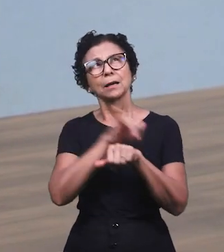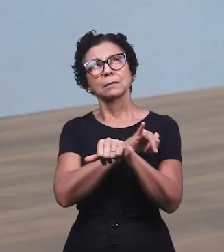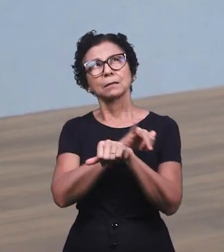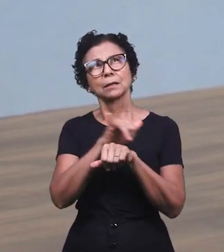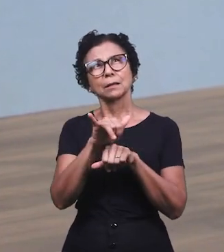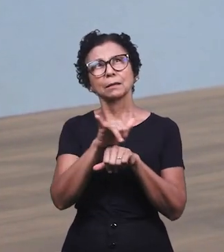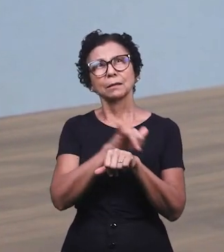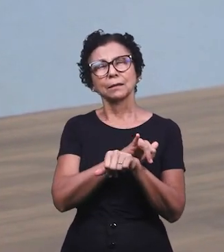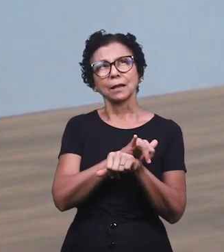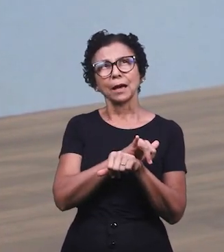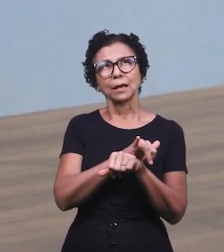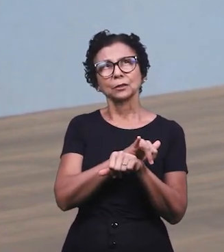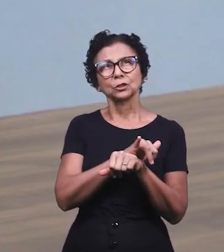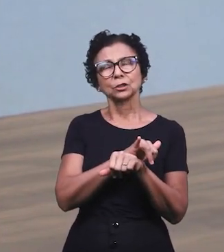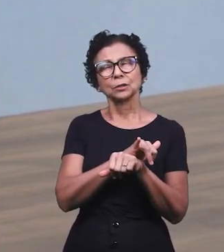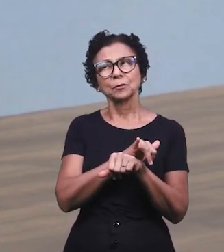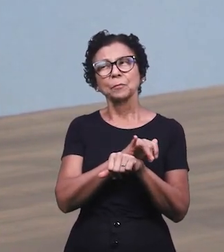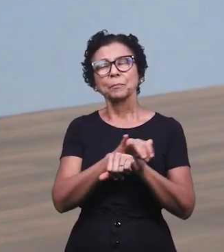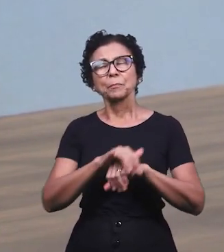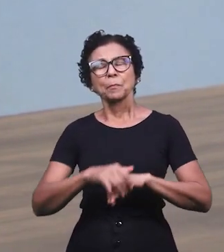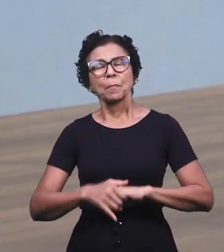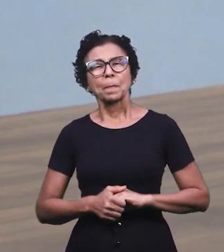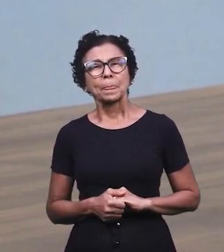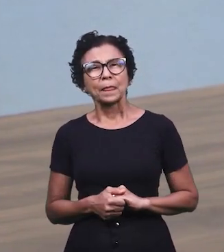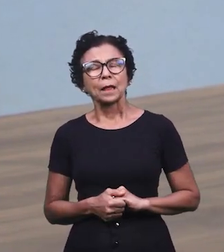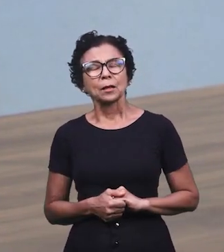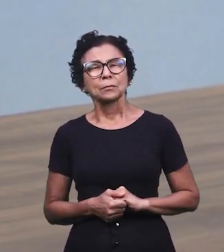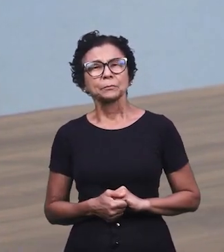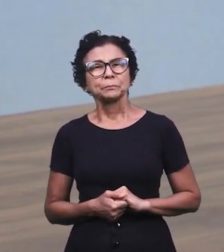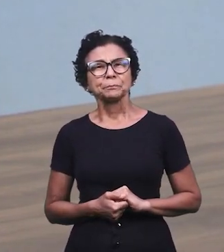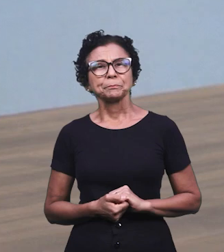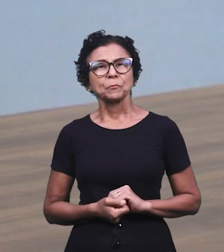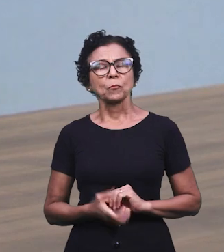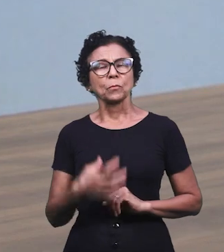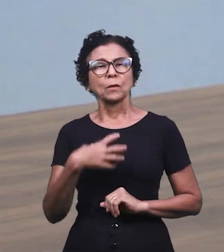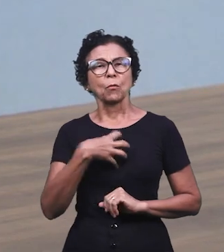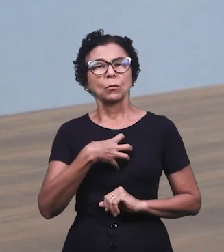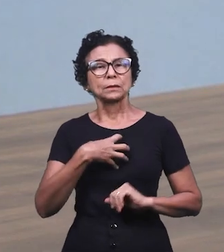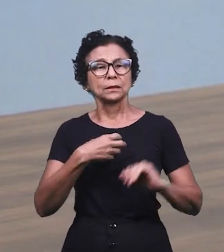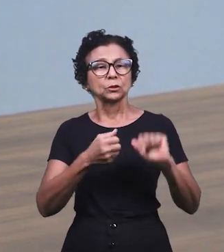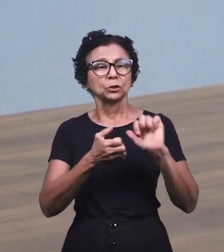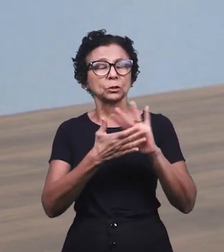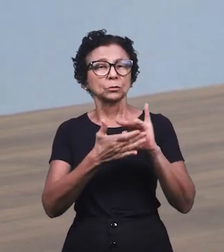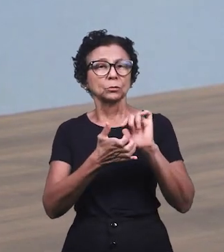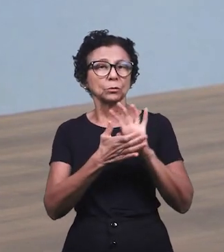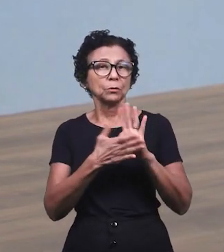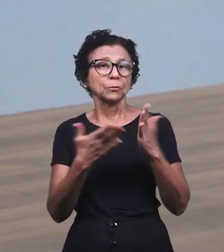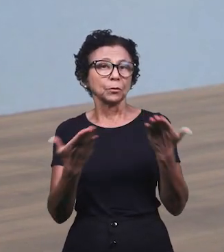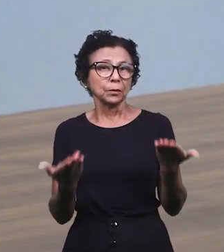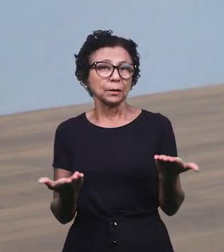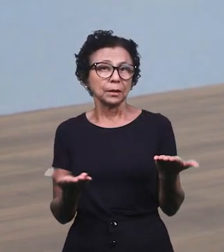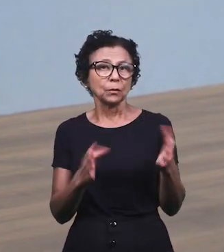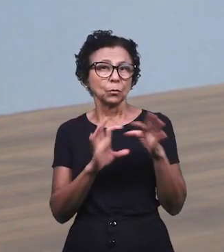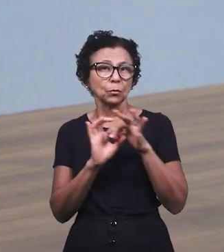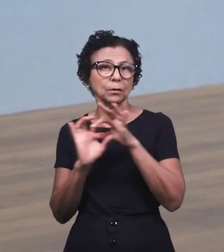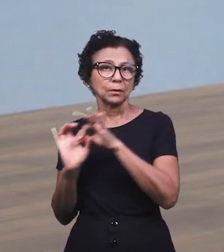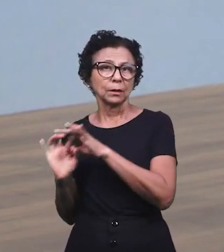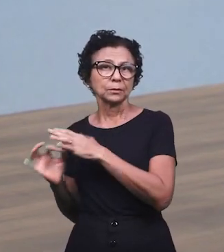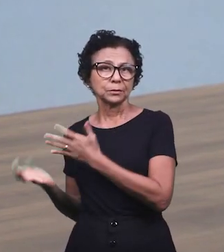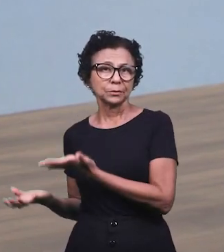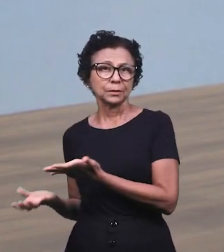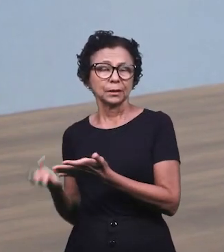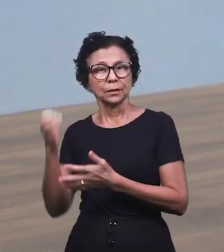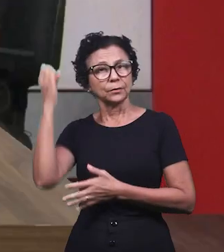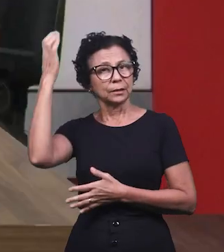que possamos passar aquele sentido de que realmente está falando louvor e mostrar realmente que é uma metáfora, né? Então, exatamente. Temos que